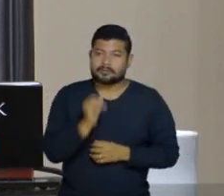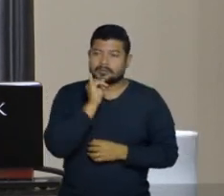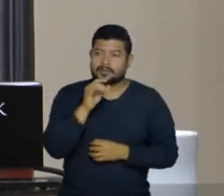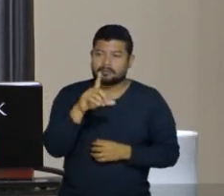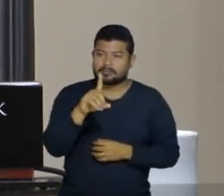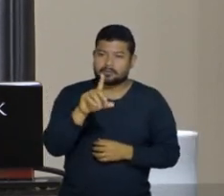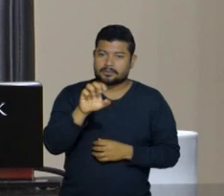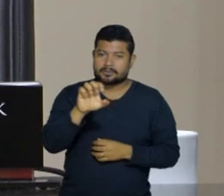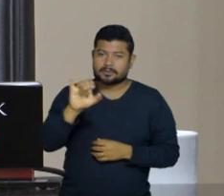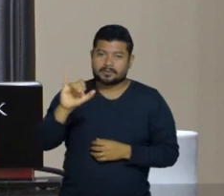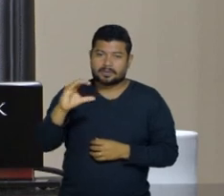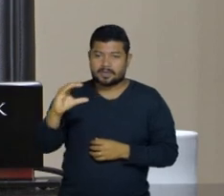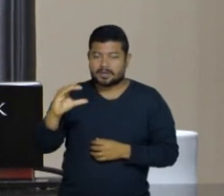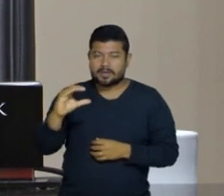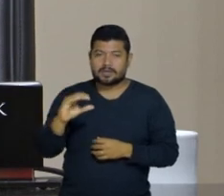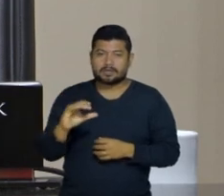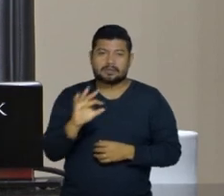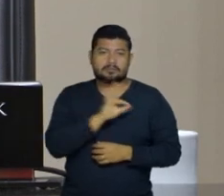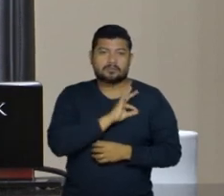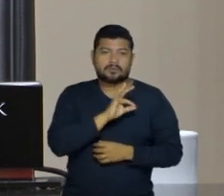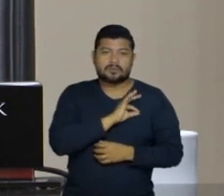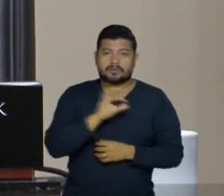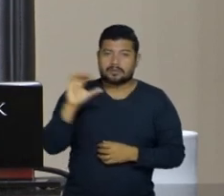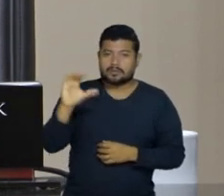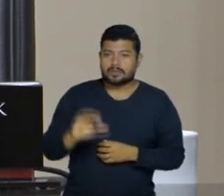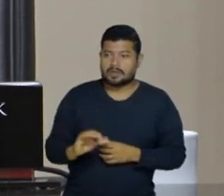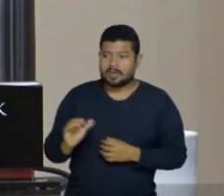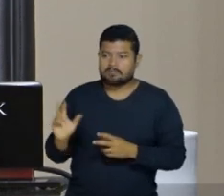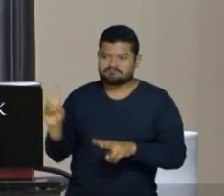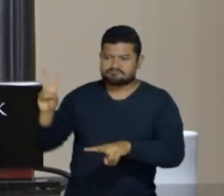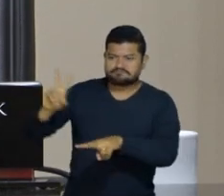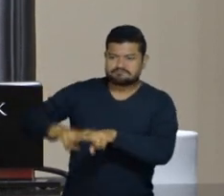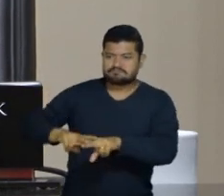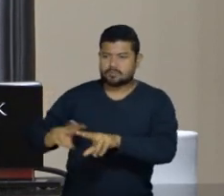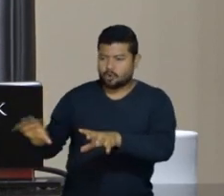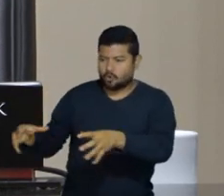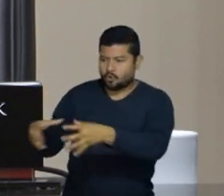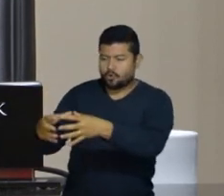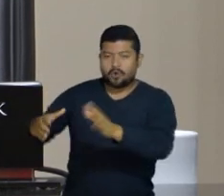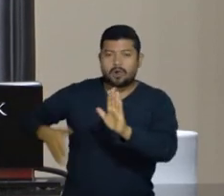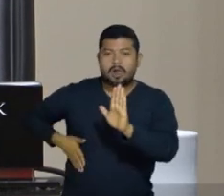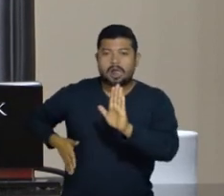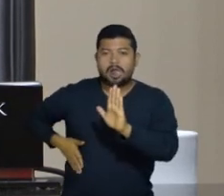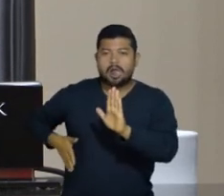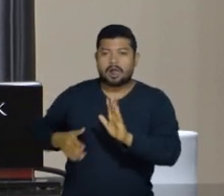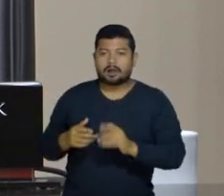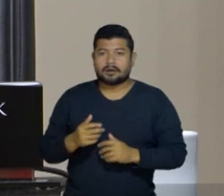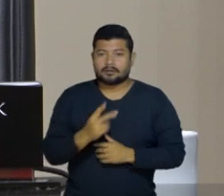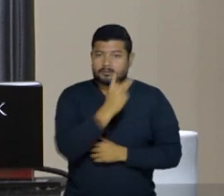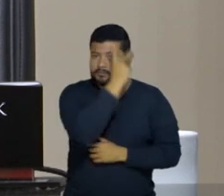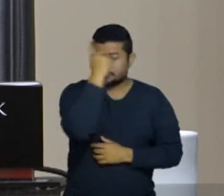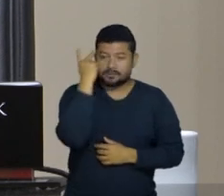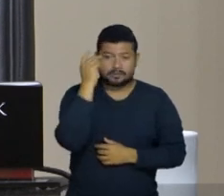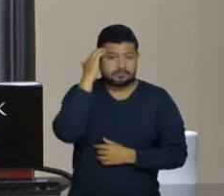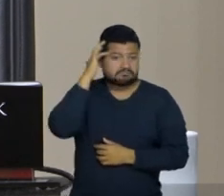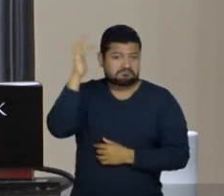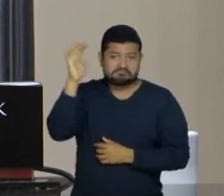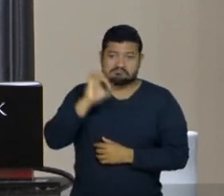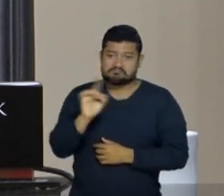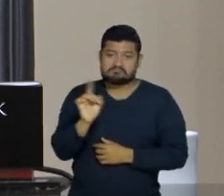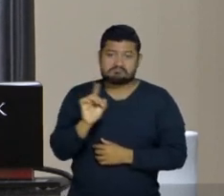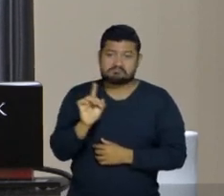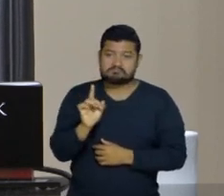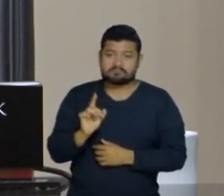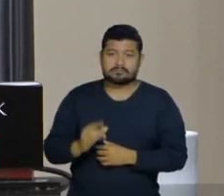Polícia Civil, prendeu uma quadrilha, as pessoas não imaginam